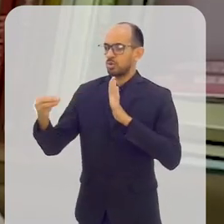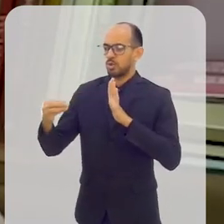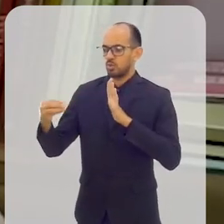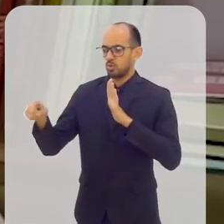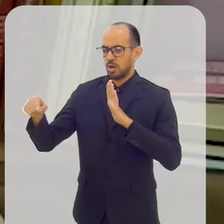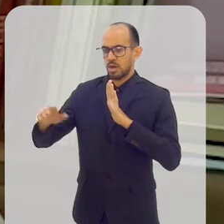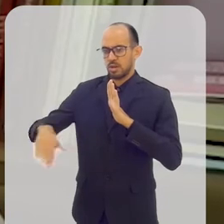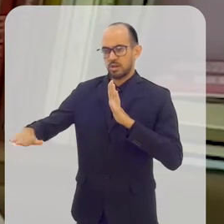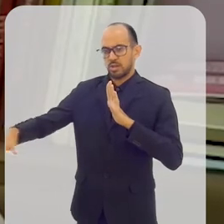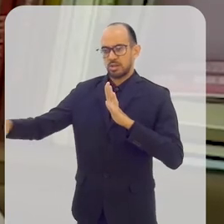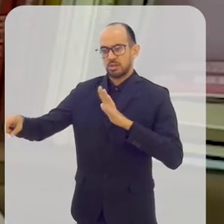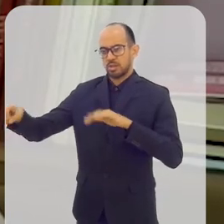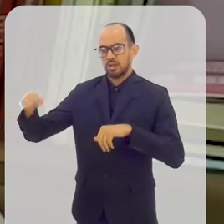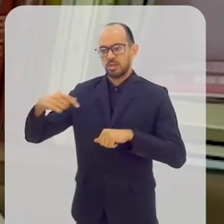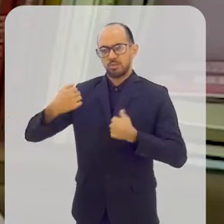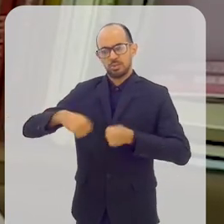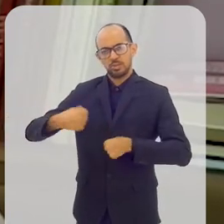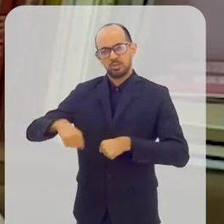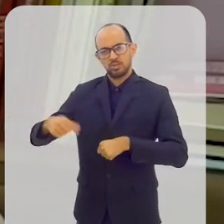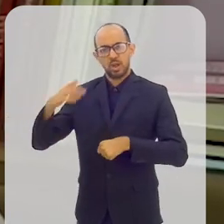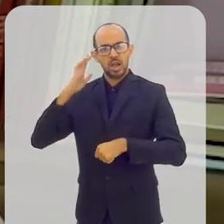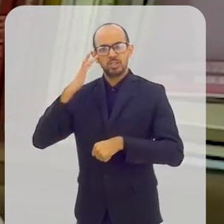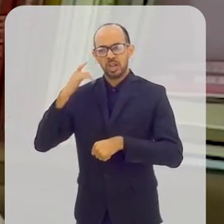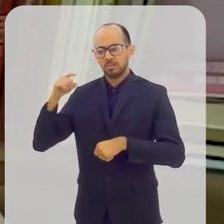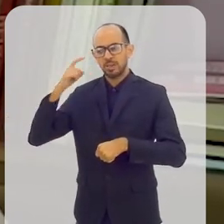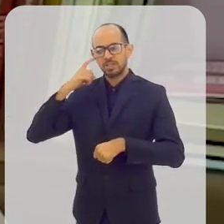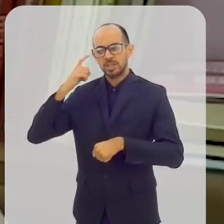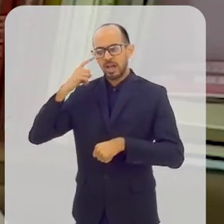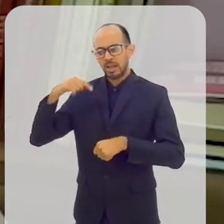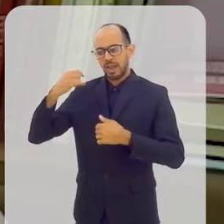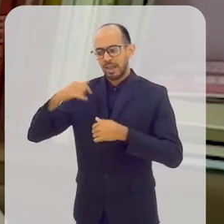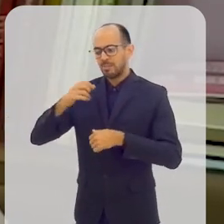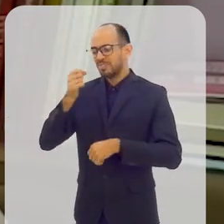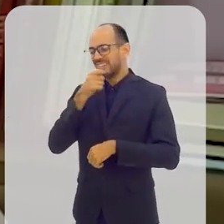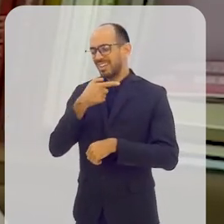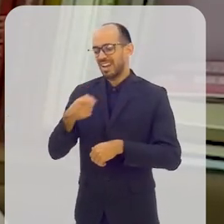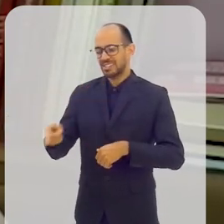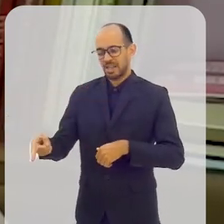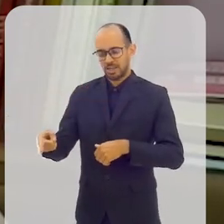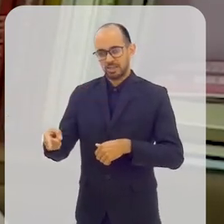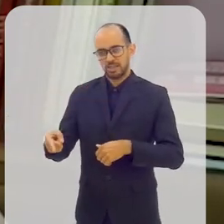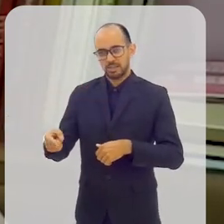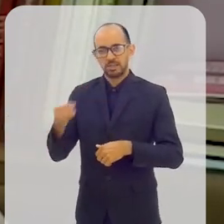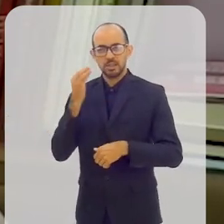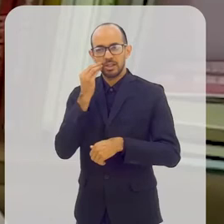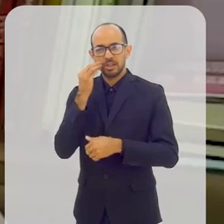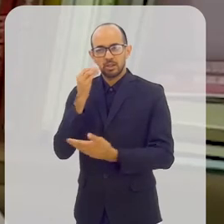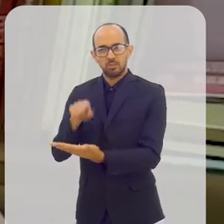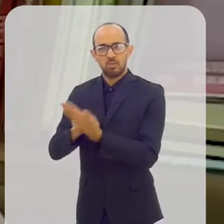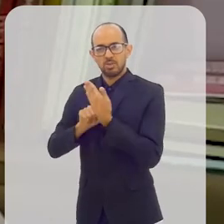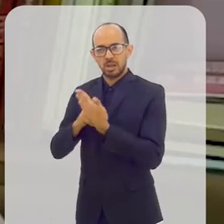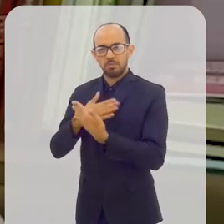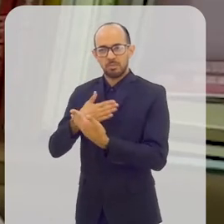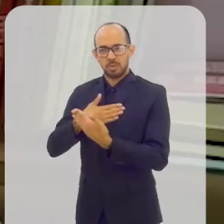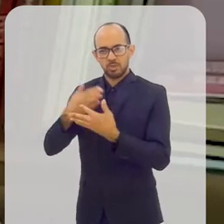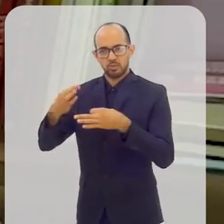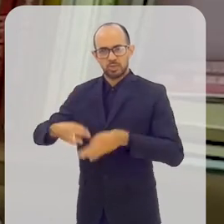No máximo, a criança, eu deveria achar ela engraçadinha, né? Tentando me mostrar o certo.